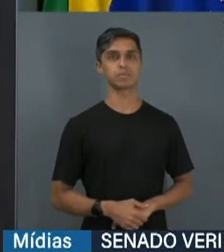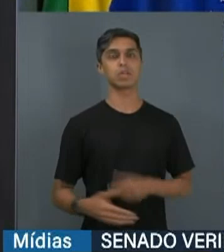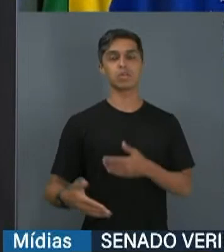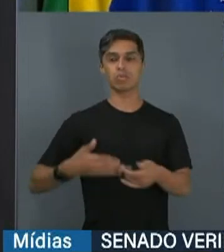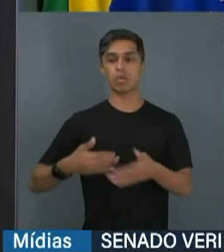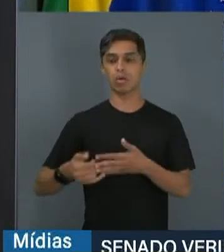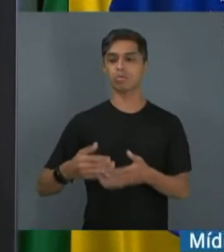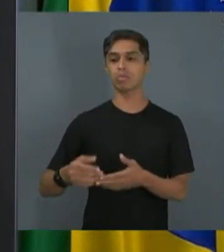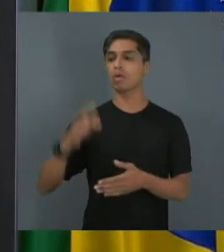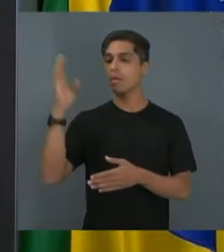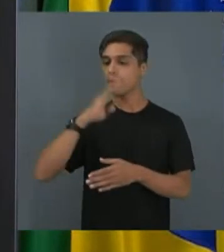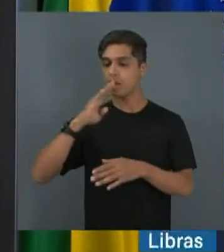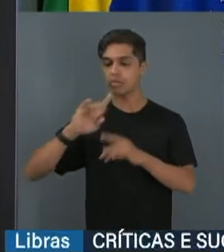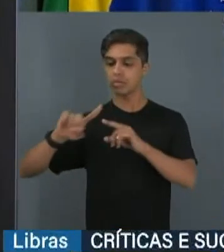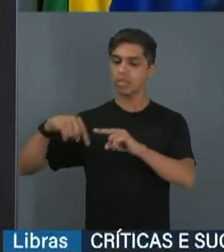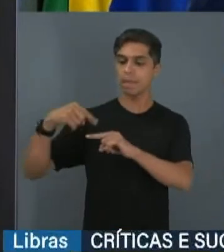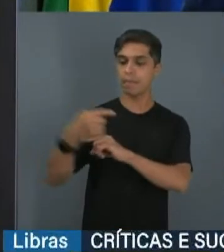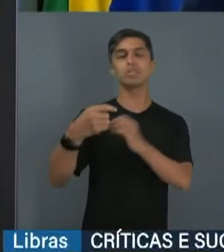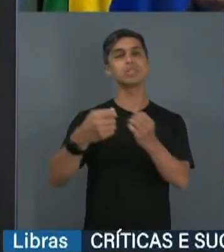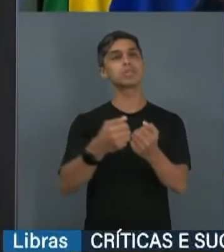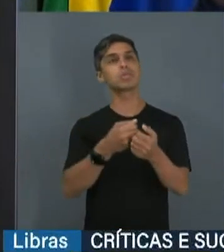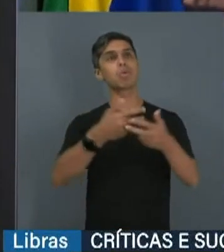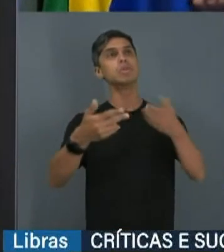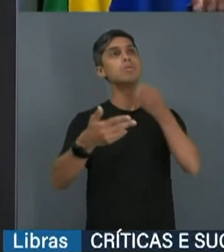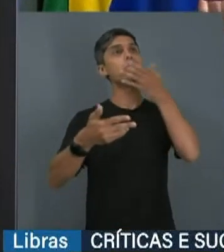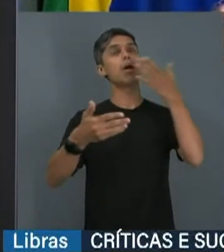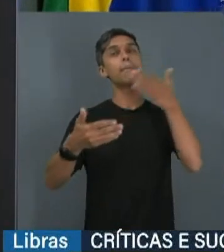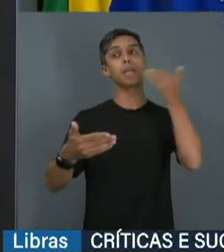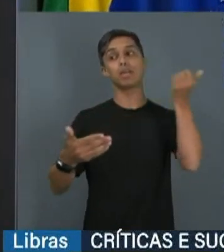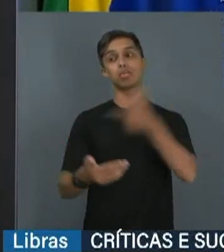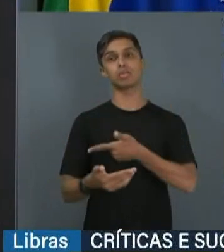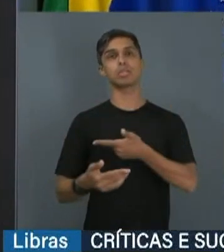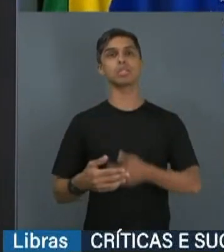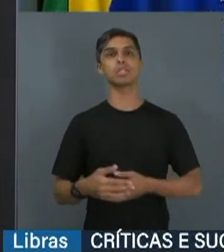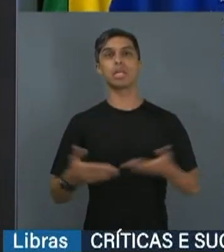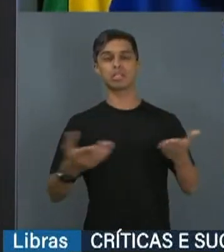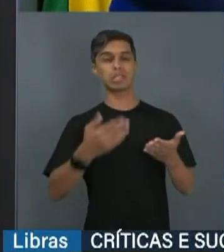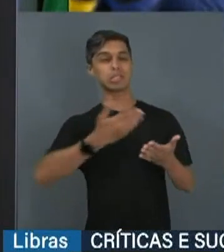venha para um bem maior. E essa provação que o brasileiro está passando, e agora